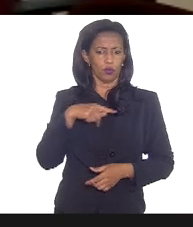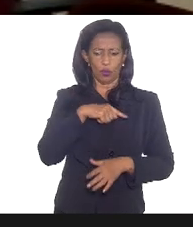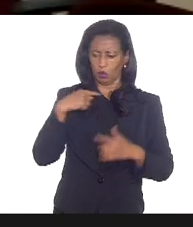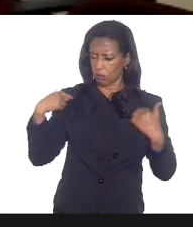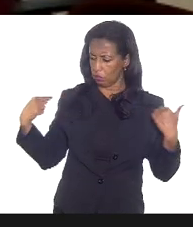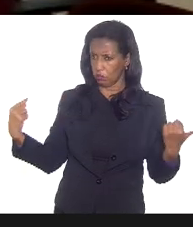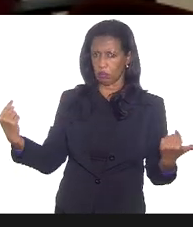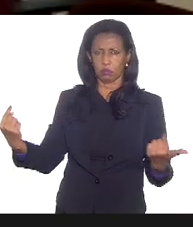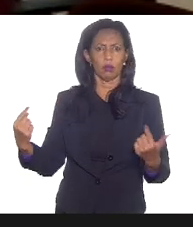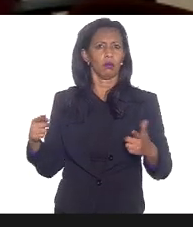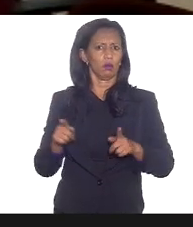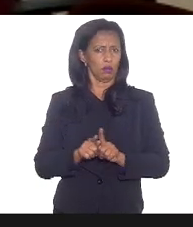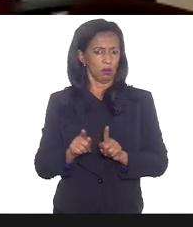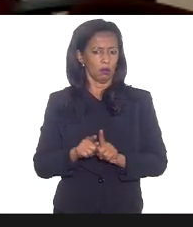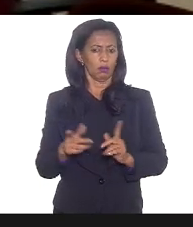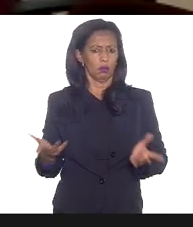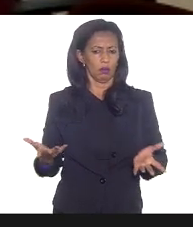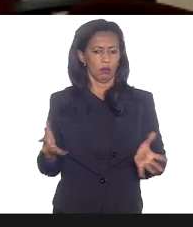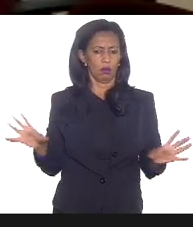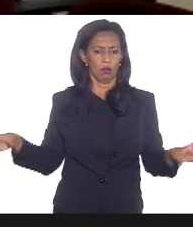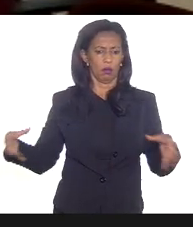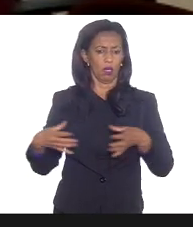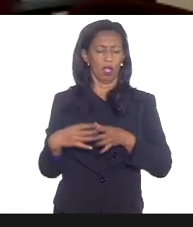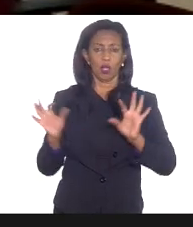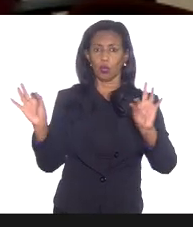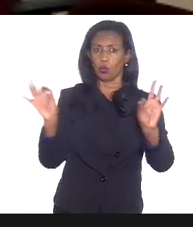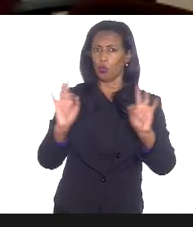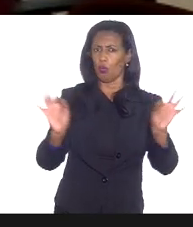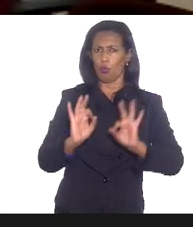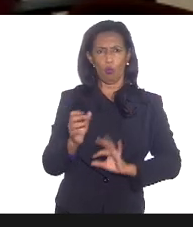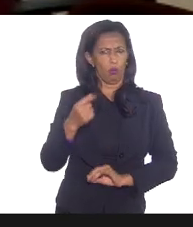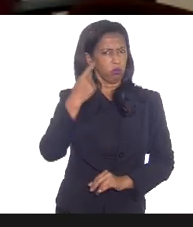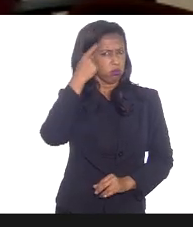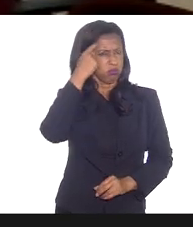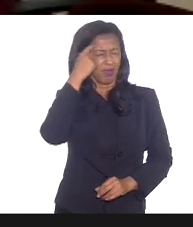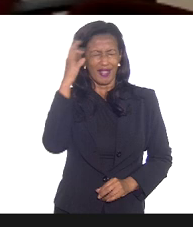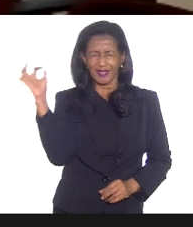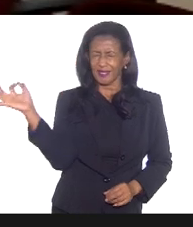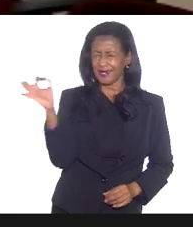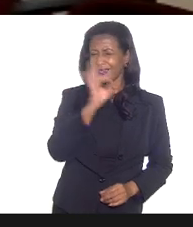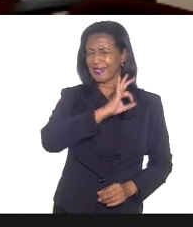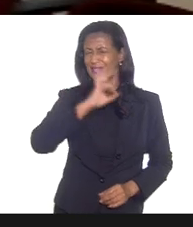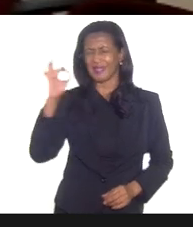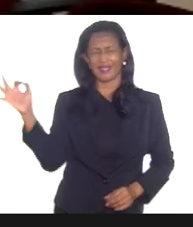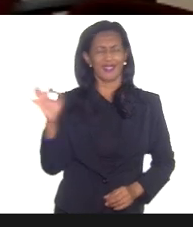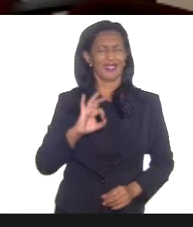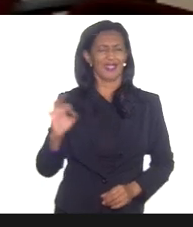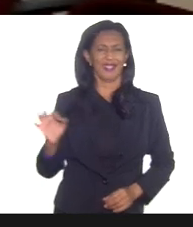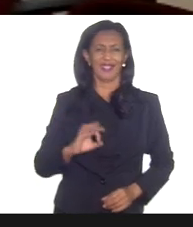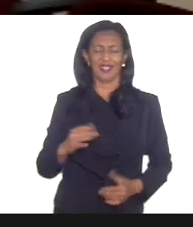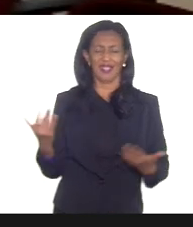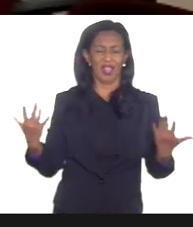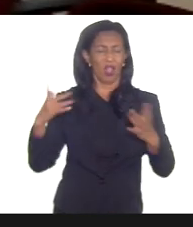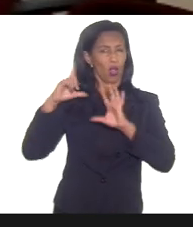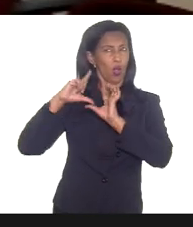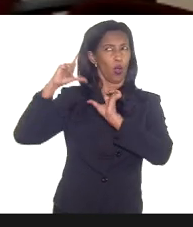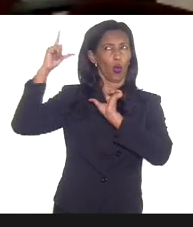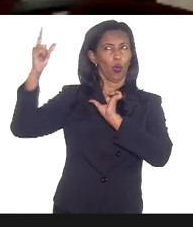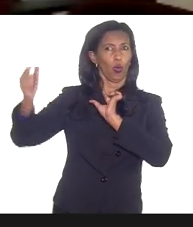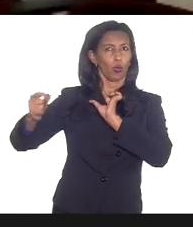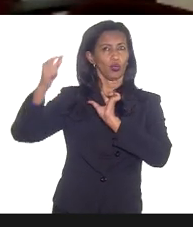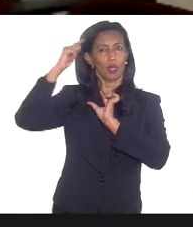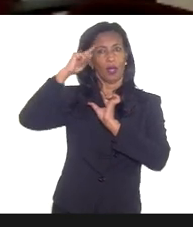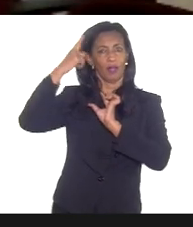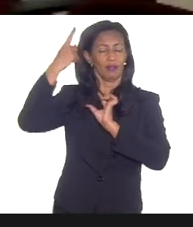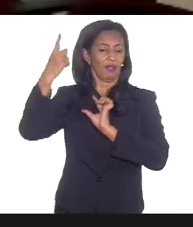também, professora. Então, nenhum momento passou, nem longe, né, da ideia, nem